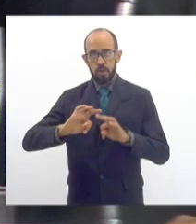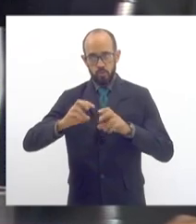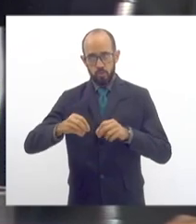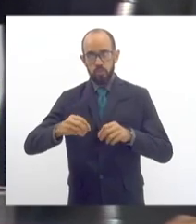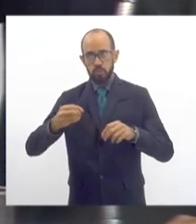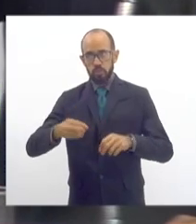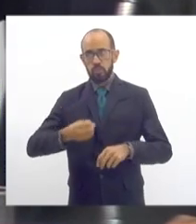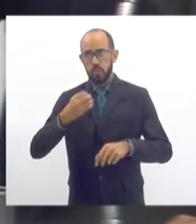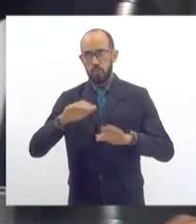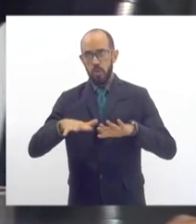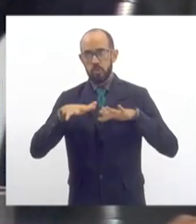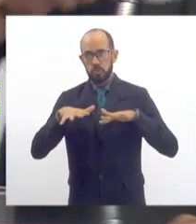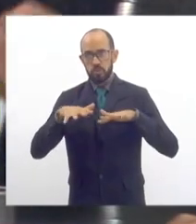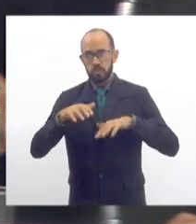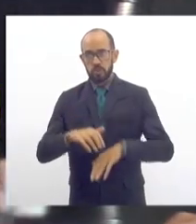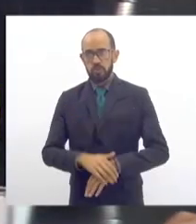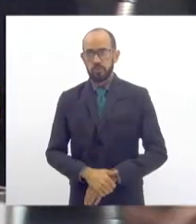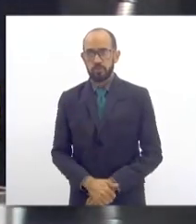pública.